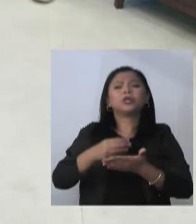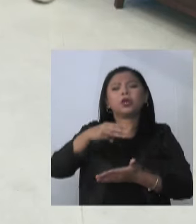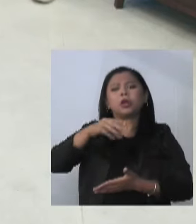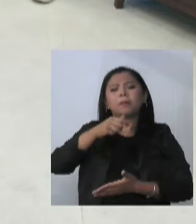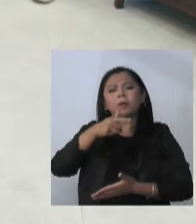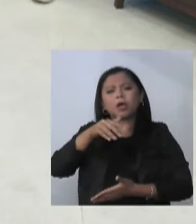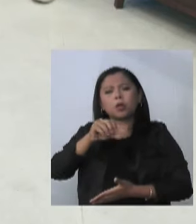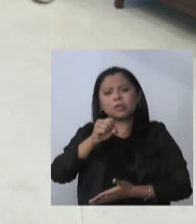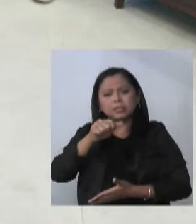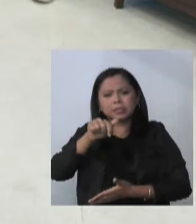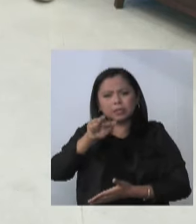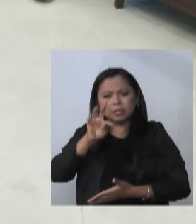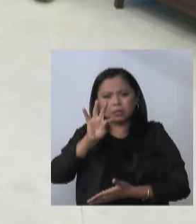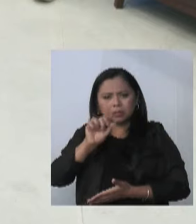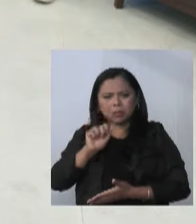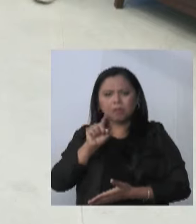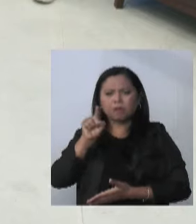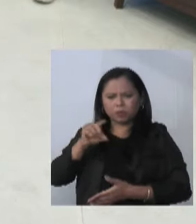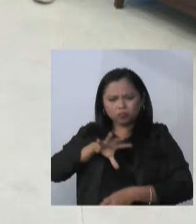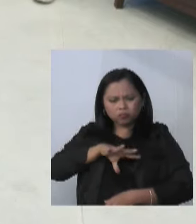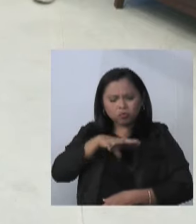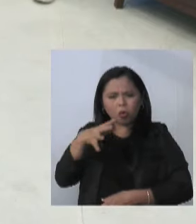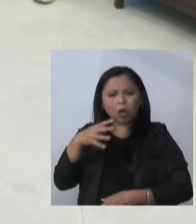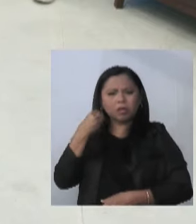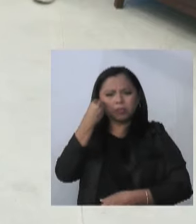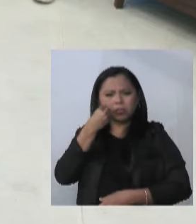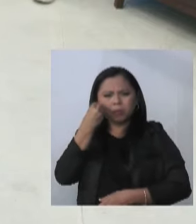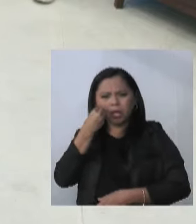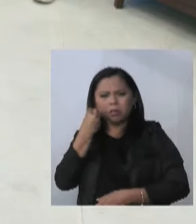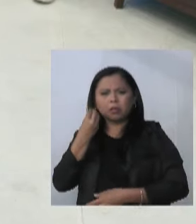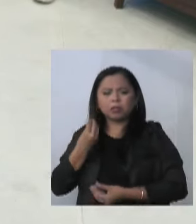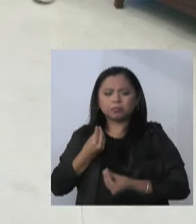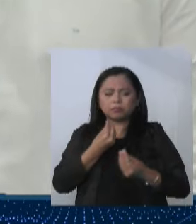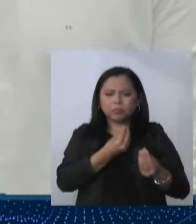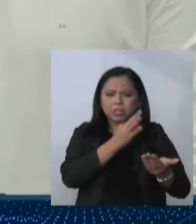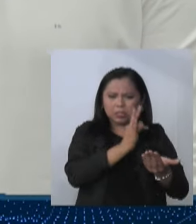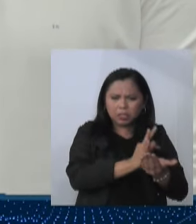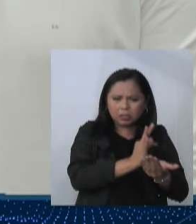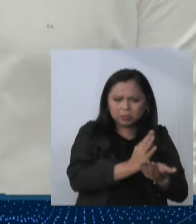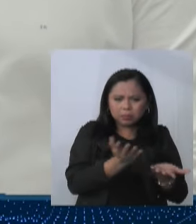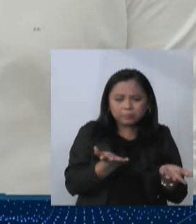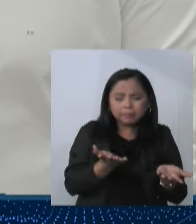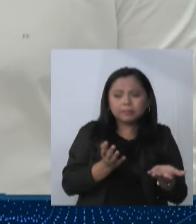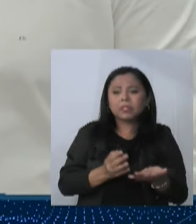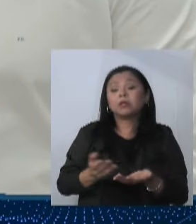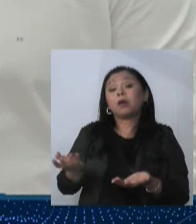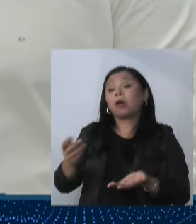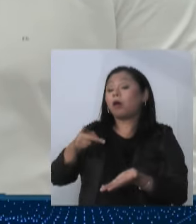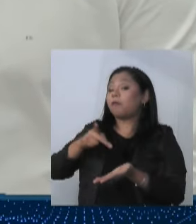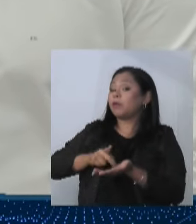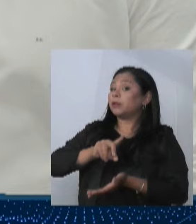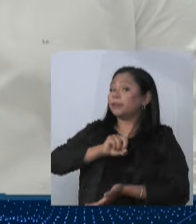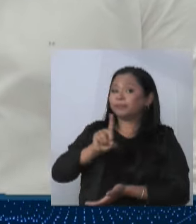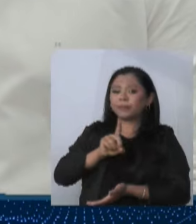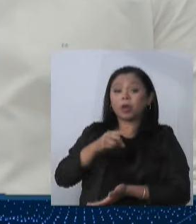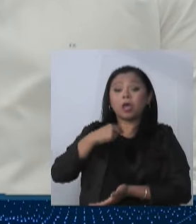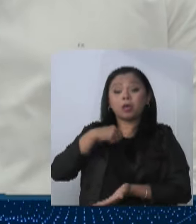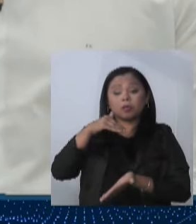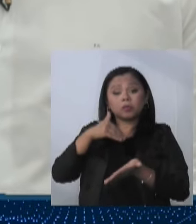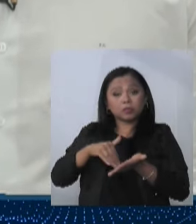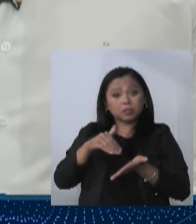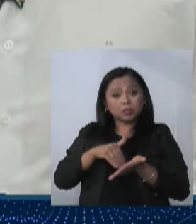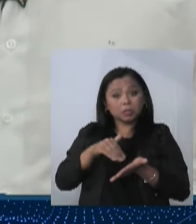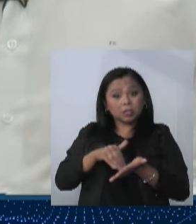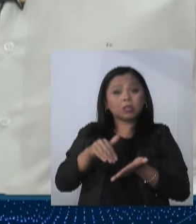Teresina? Não é verdade o que você diz, candidato Silvio. Eu fui secretário de Educação em Bom